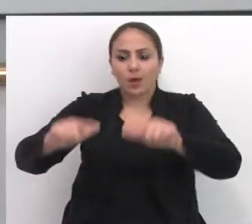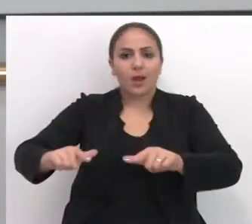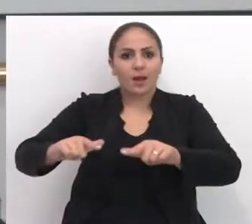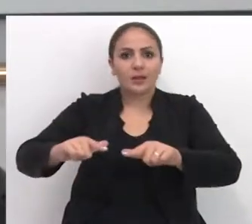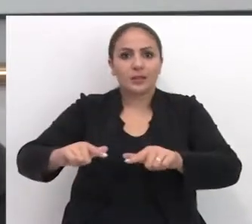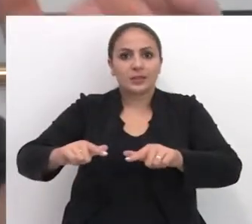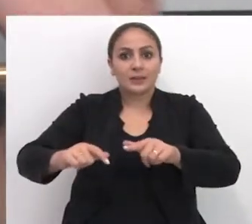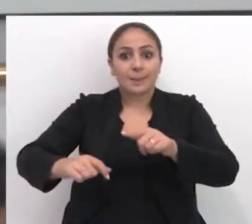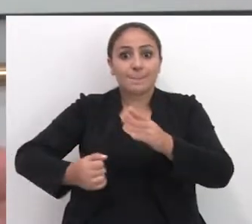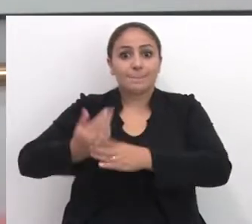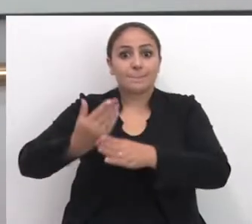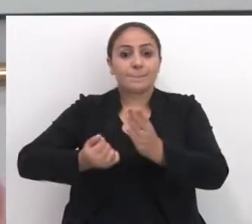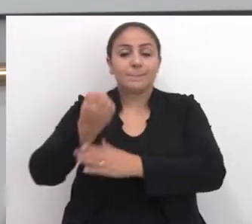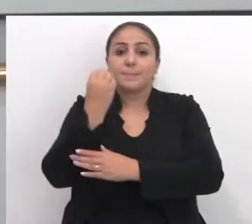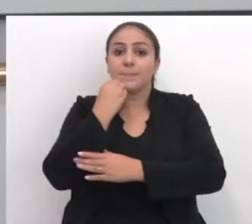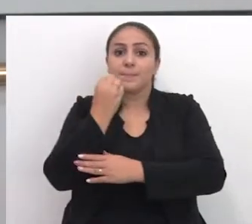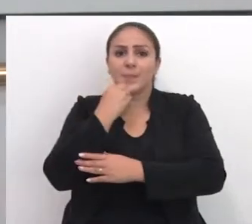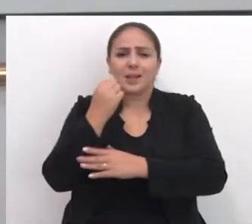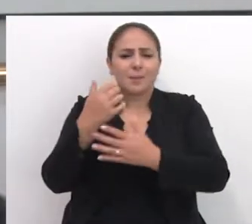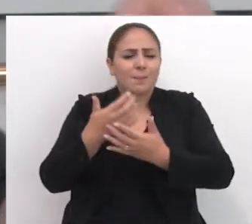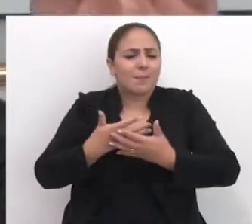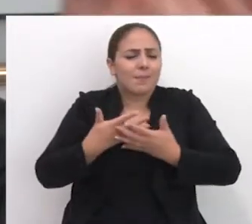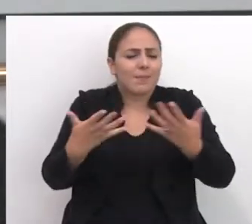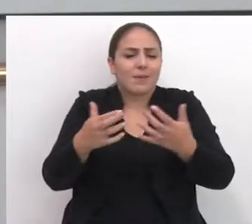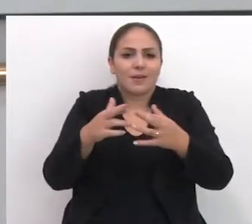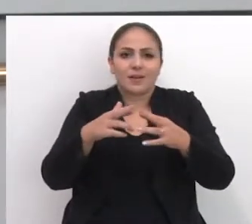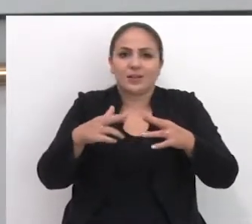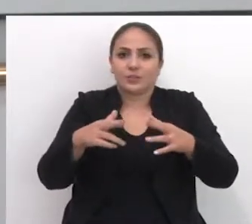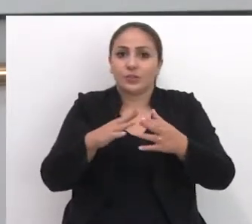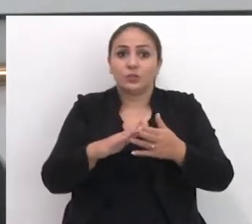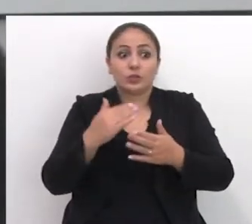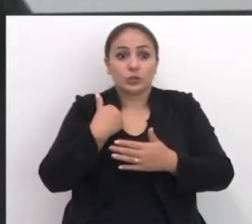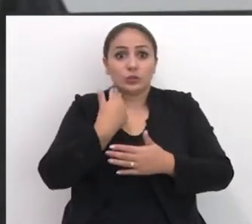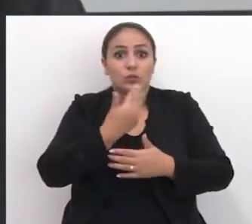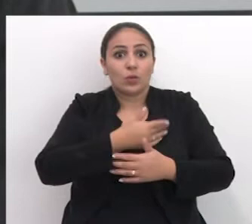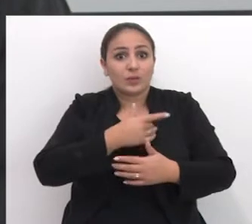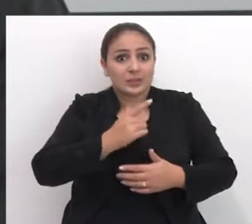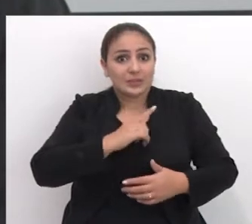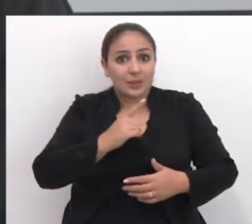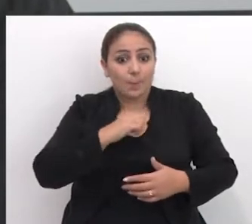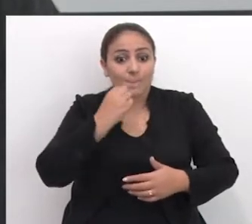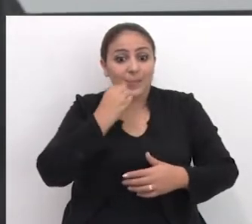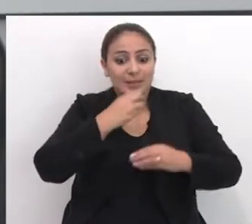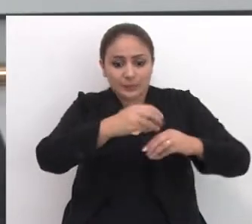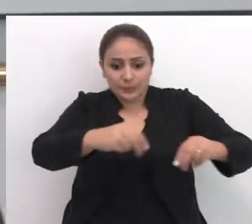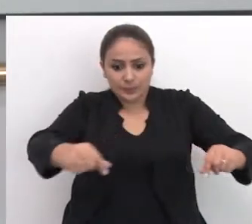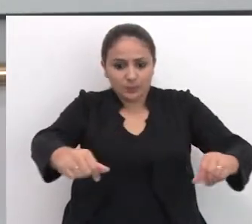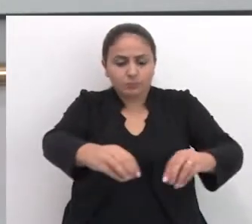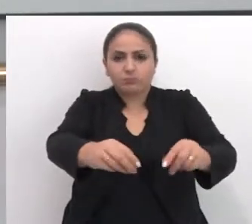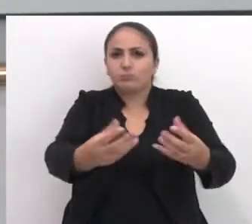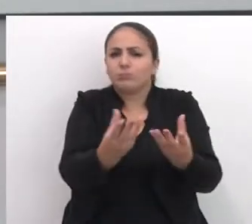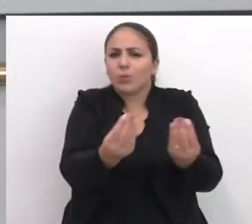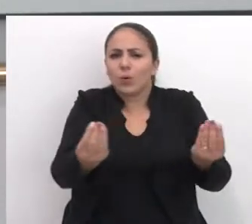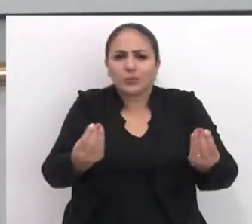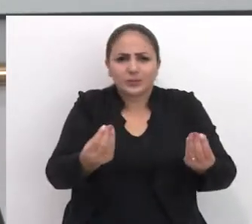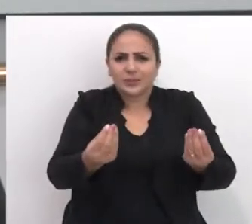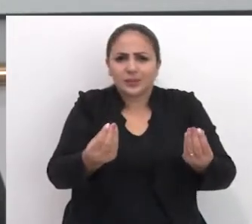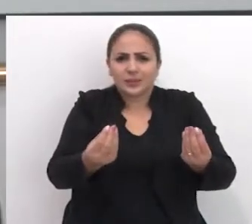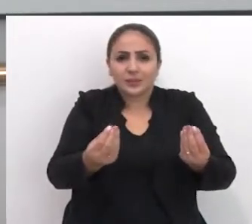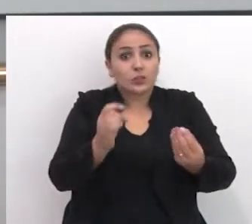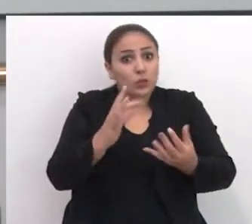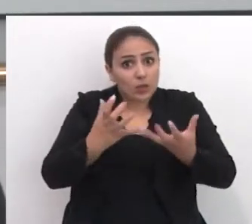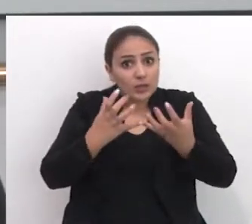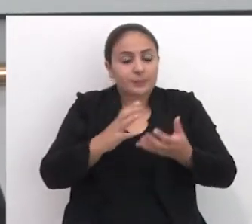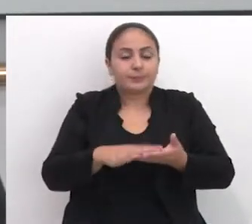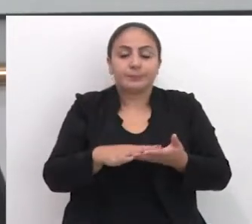maiores da região, não só de Passo Fundo, mas da região. Então nós temos brita à vontade, é só querer. E